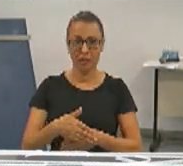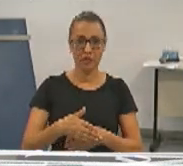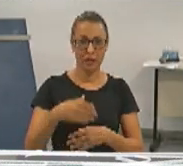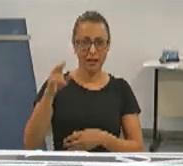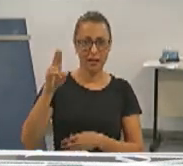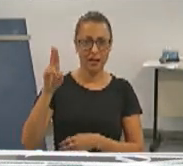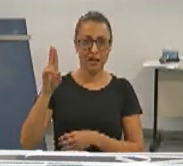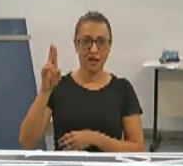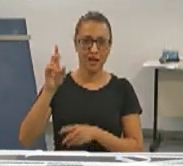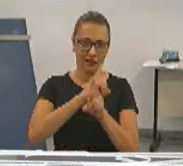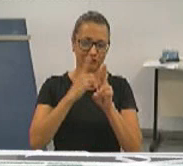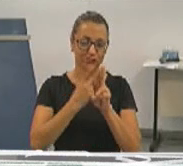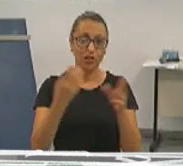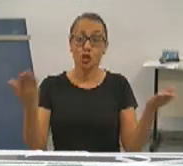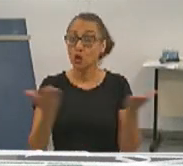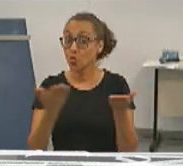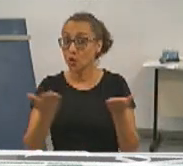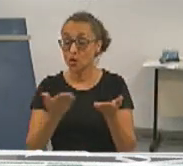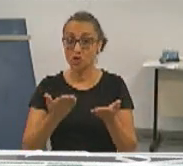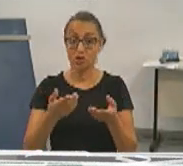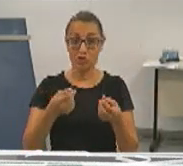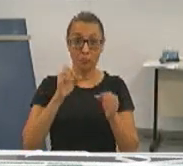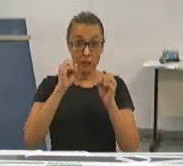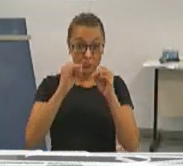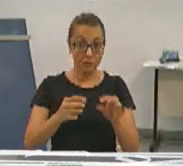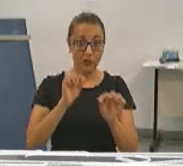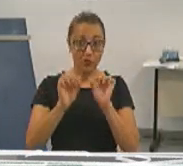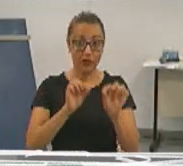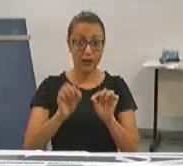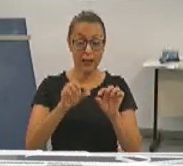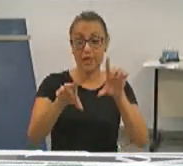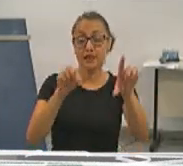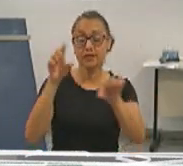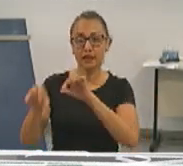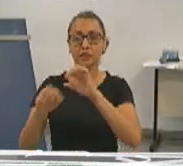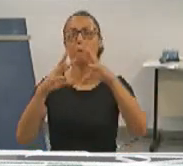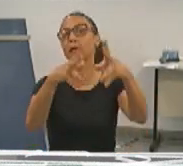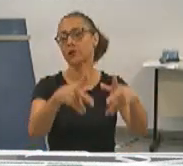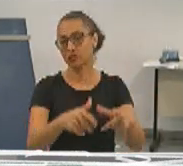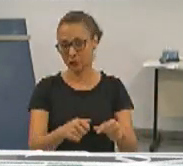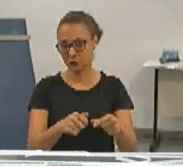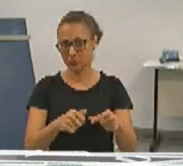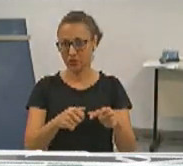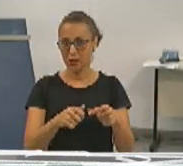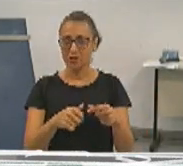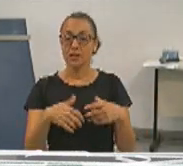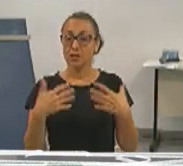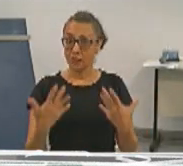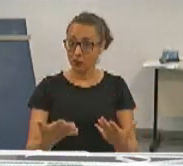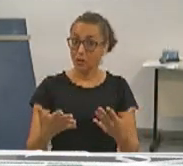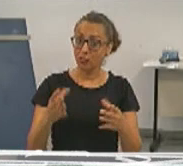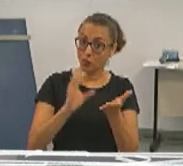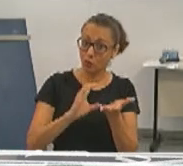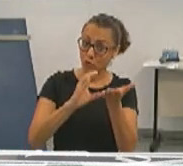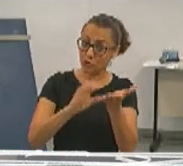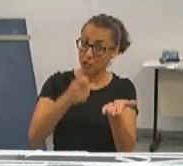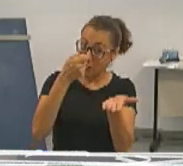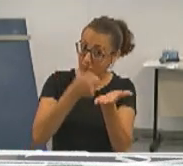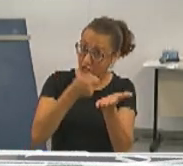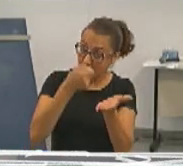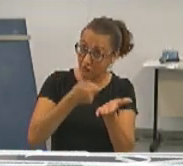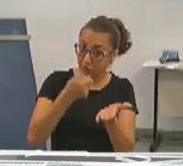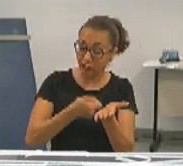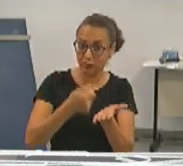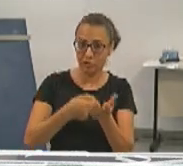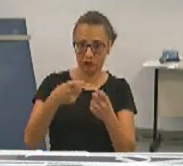a universidade coloca é que as eletivas são para todos e tudo mais. Com essa definição do Conselho Regional de Medicina,